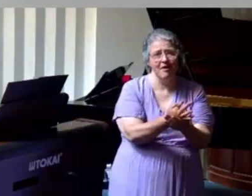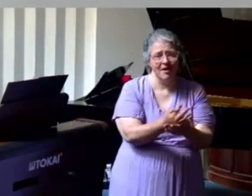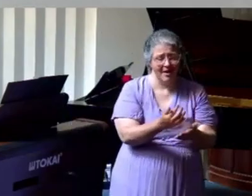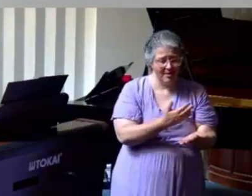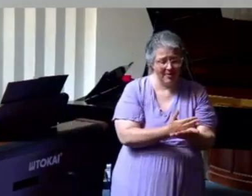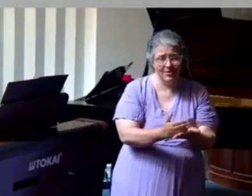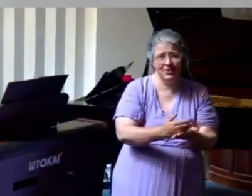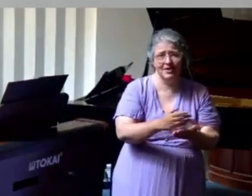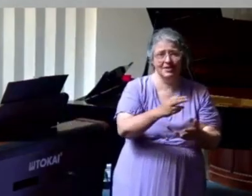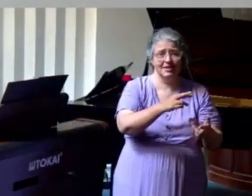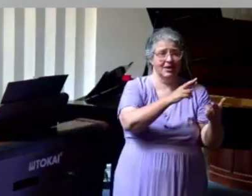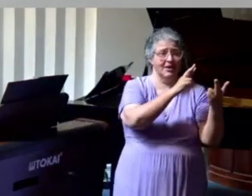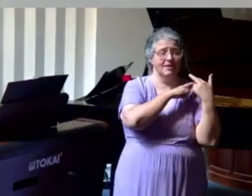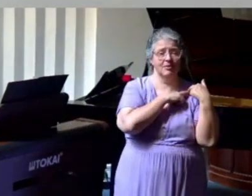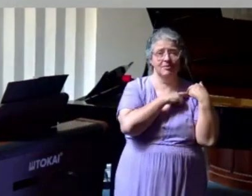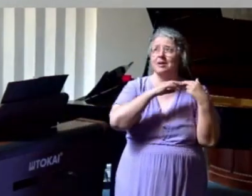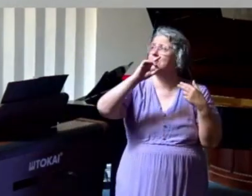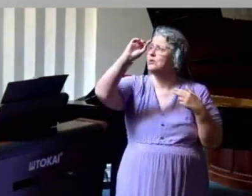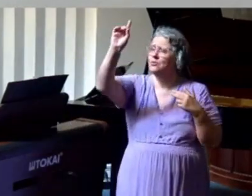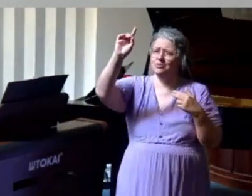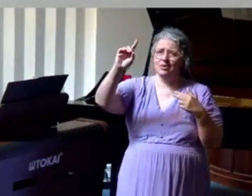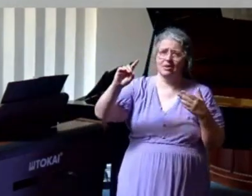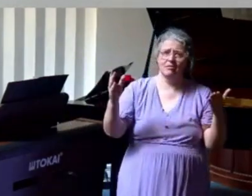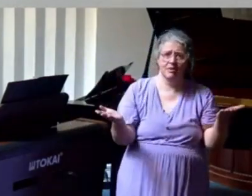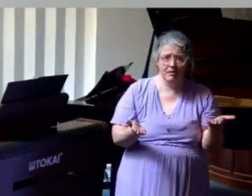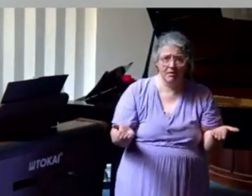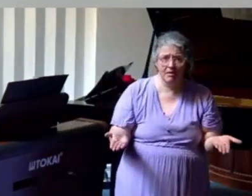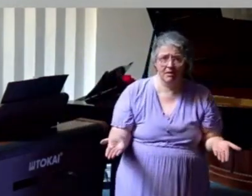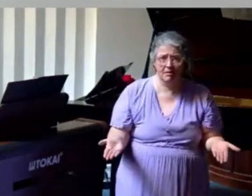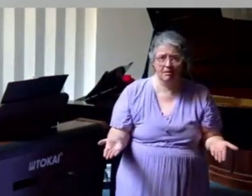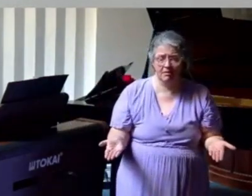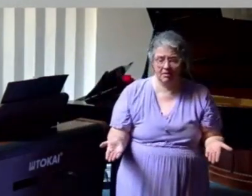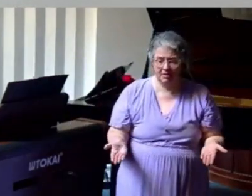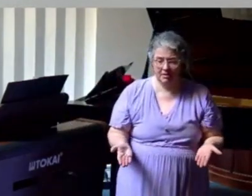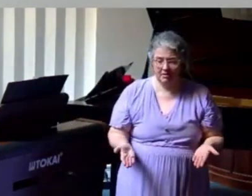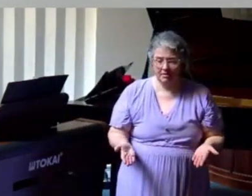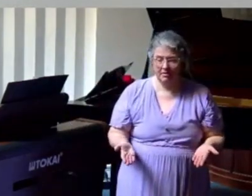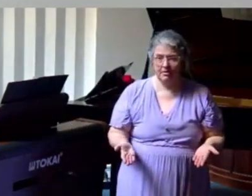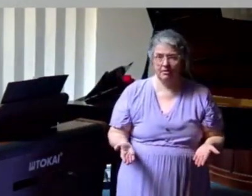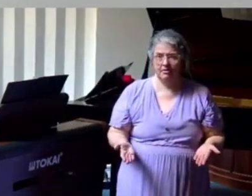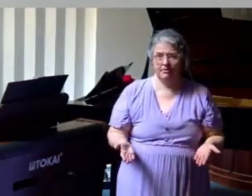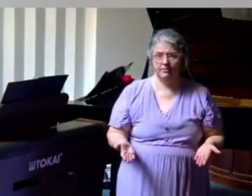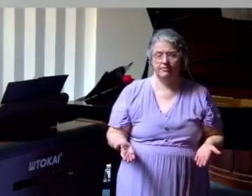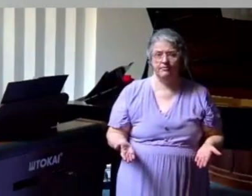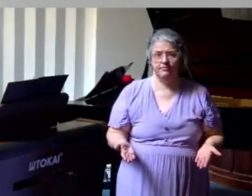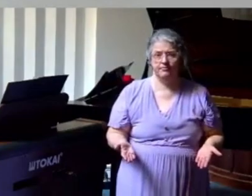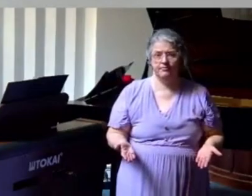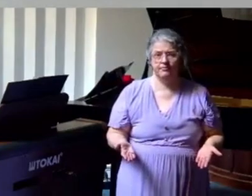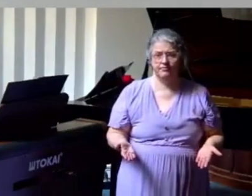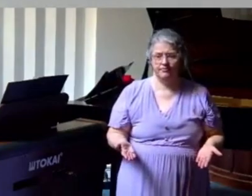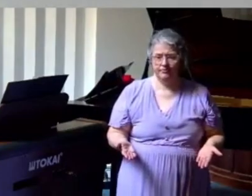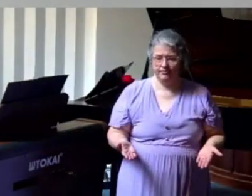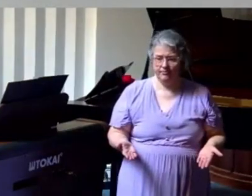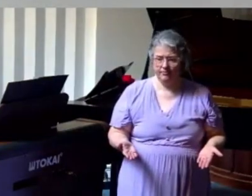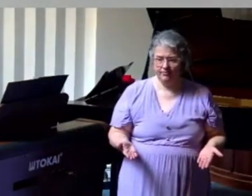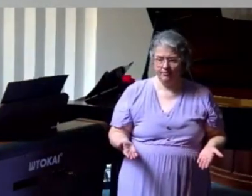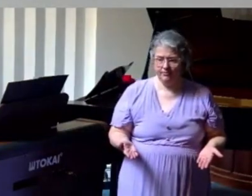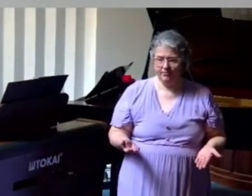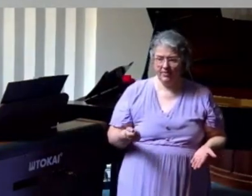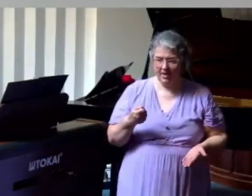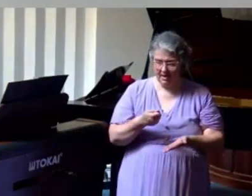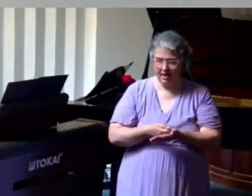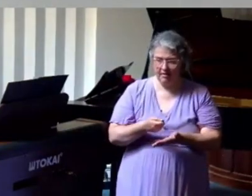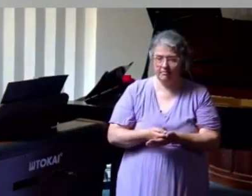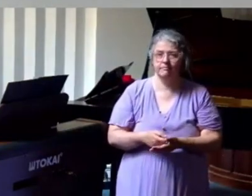no começo? Então essa é uma mensagem importante, um incentivo a continuar firme